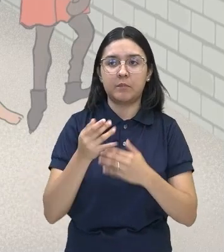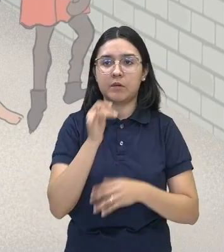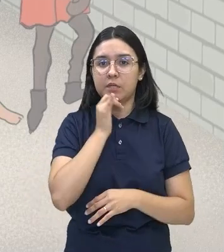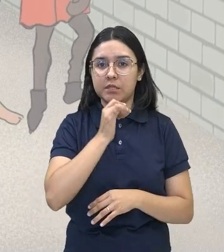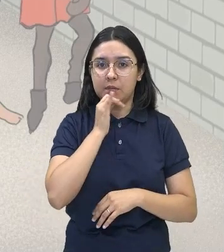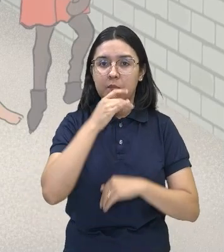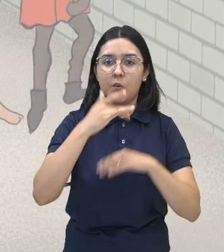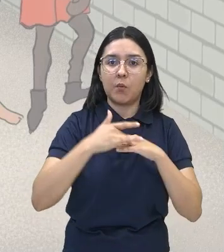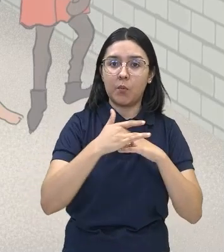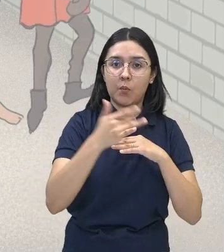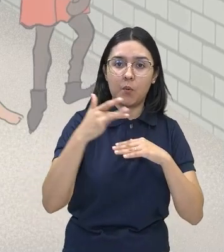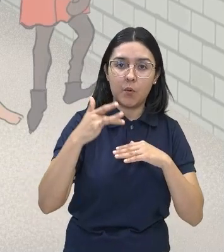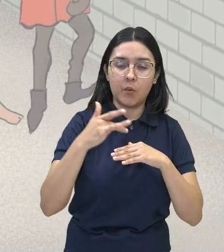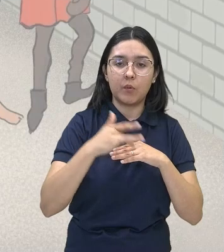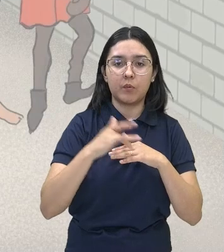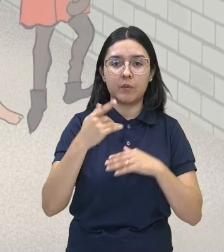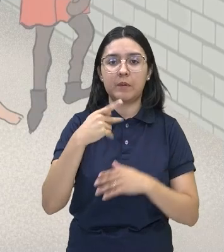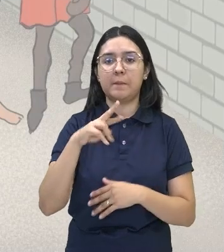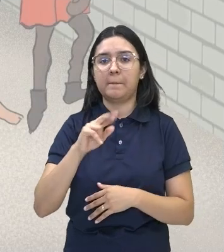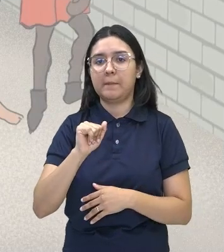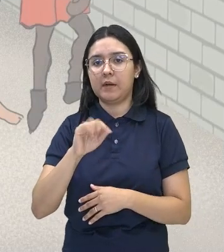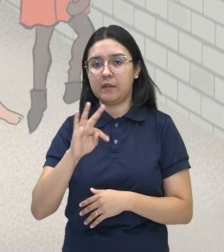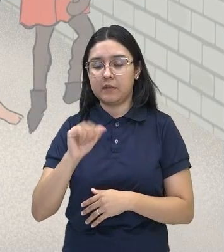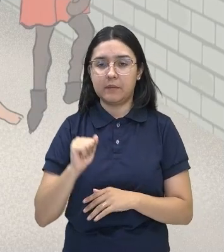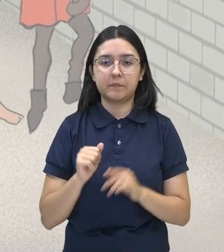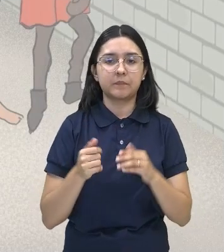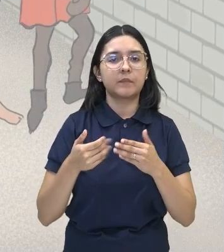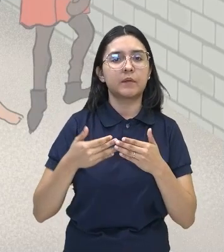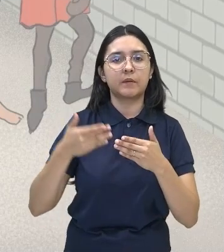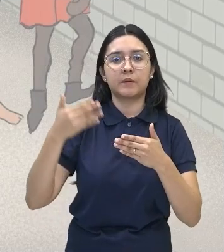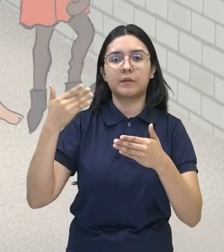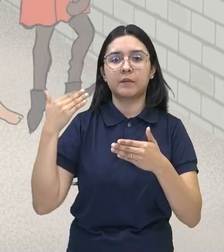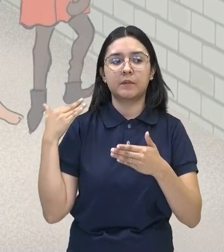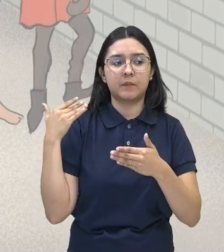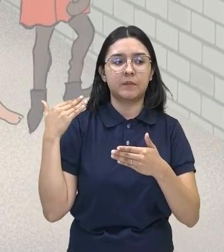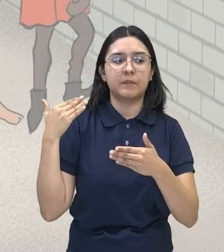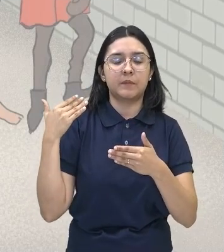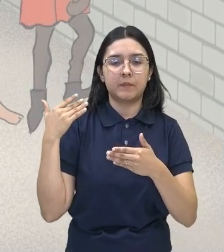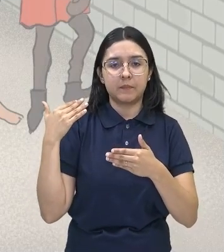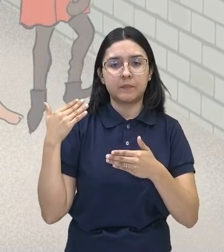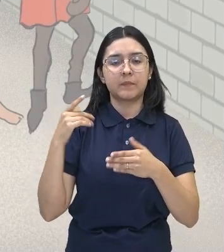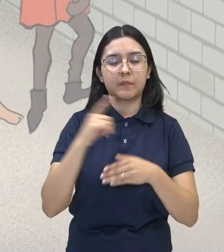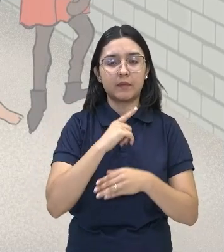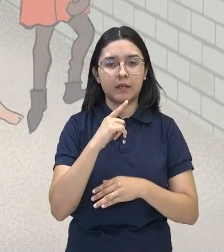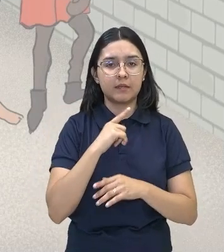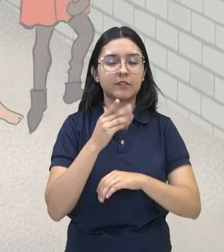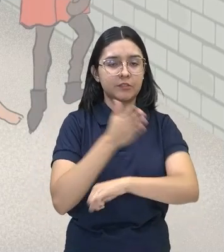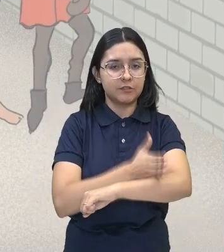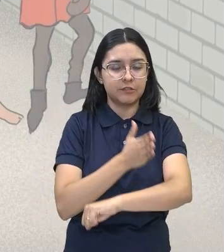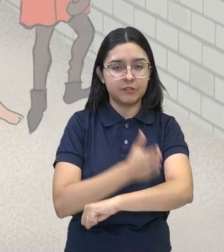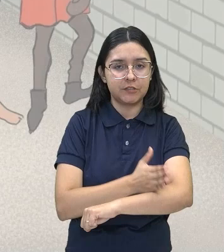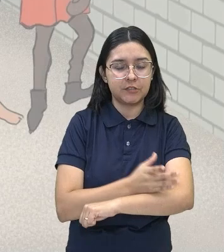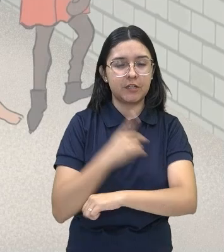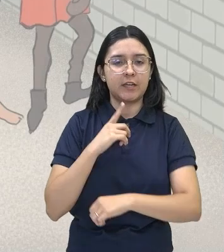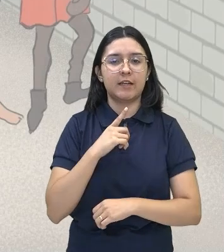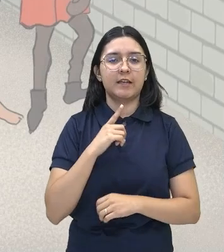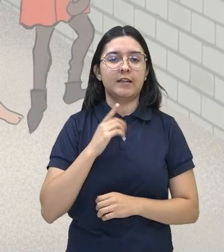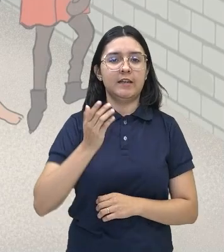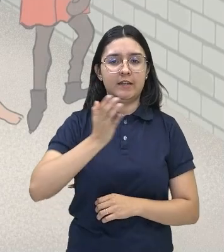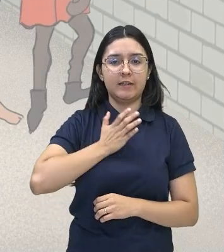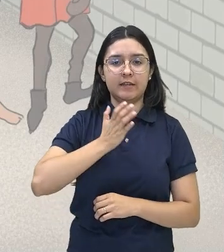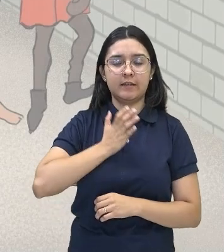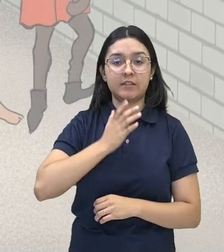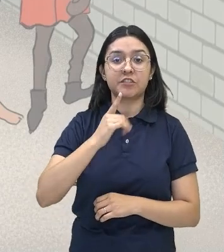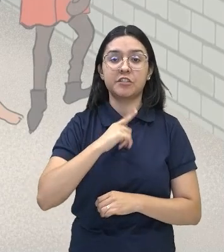prata. Portanto, antigamente, na Idade Média, quem detinha dinheiro, melhor, quem tinha riqueza, era quem possuía